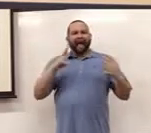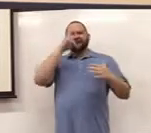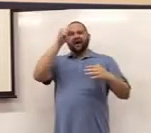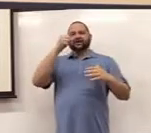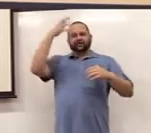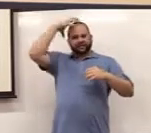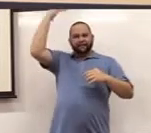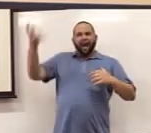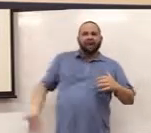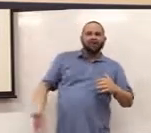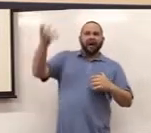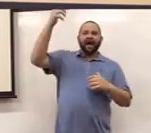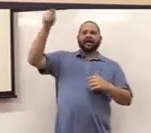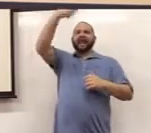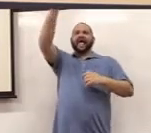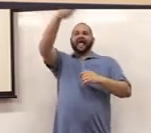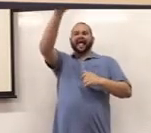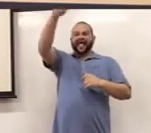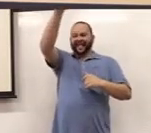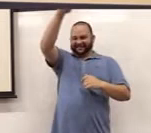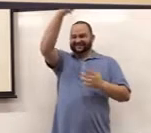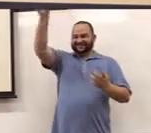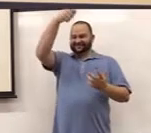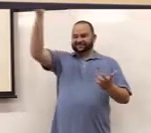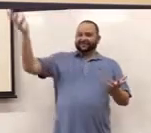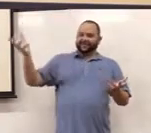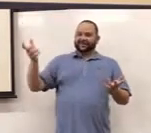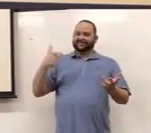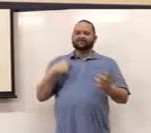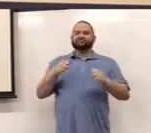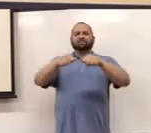palco, jogando chapéu para cima, acenando com lenço, e foi uma ovação